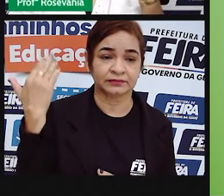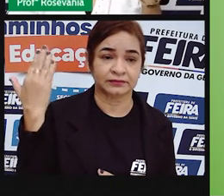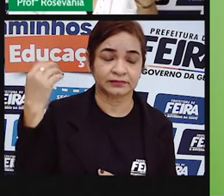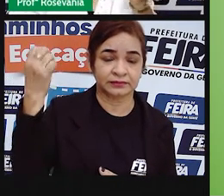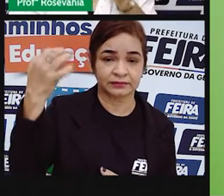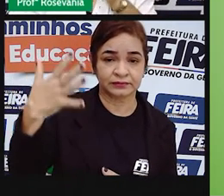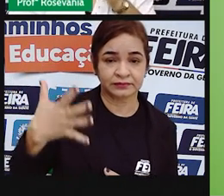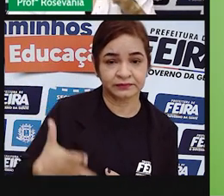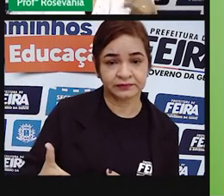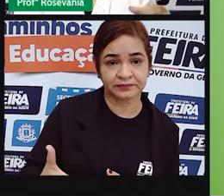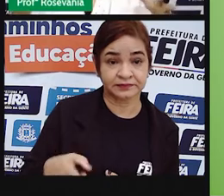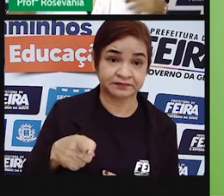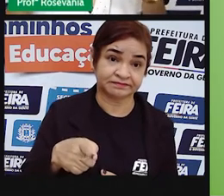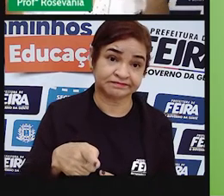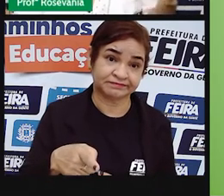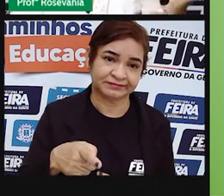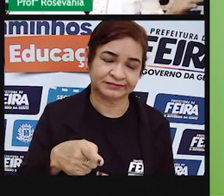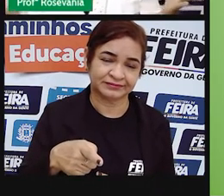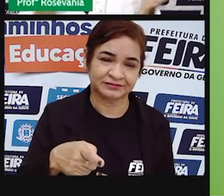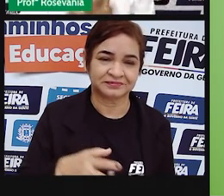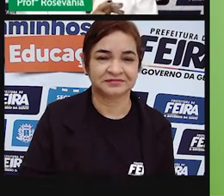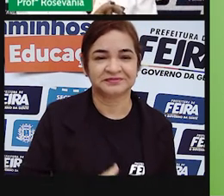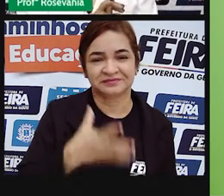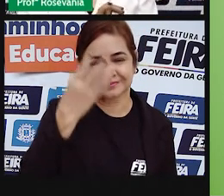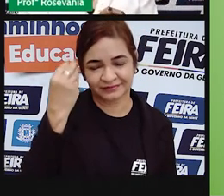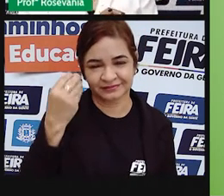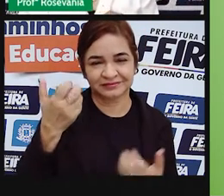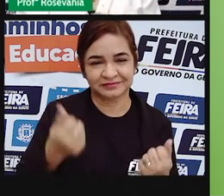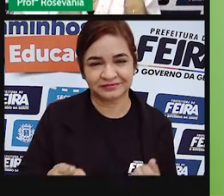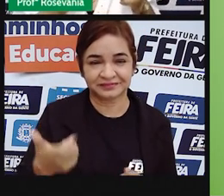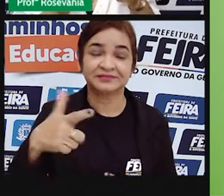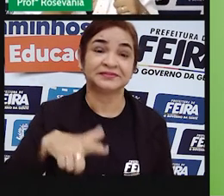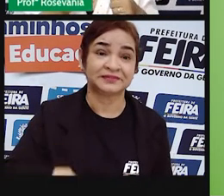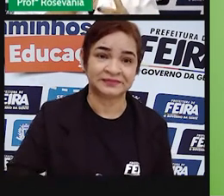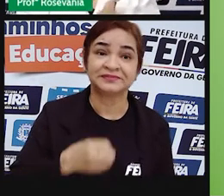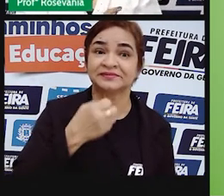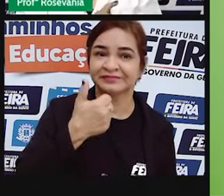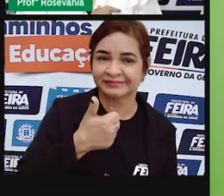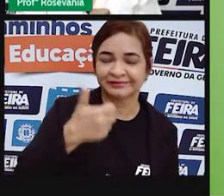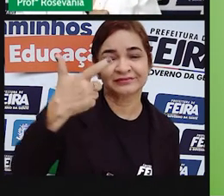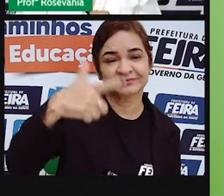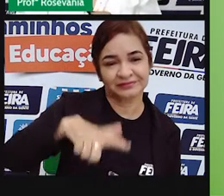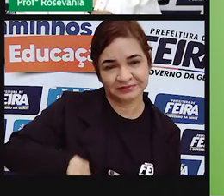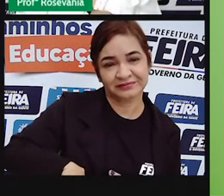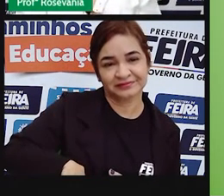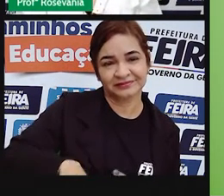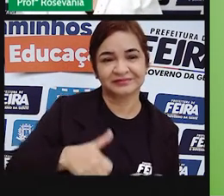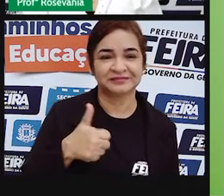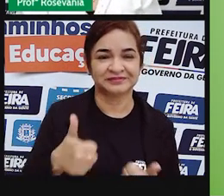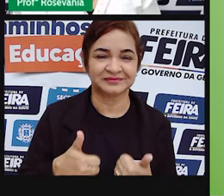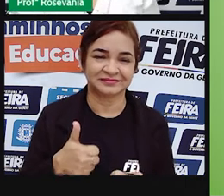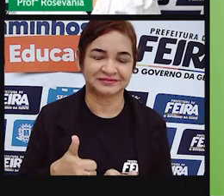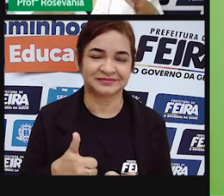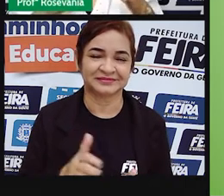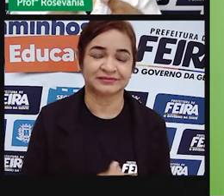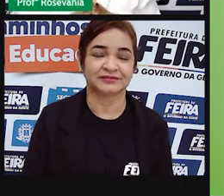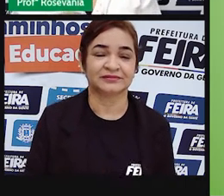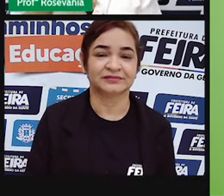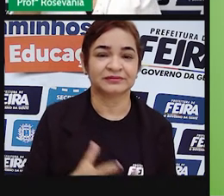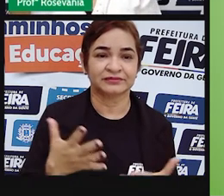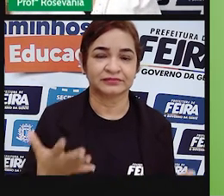outros momentos Mas pode ser que você tenha esquecido é demais a gente tá É lembrando aquilo que a gente já aprendeu